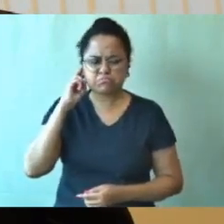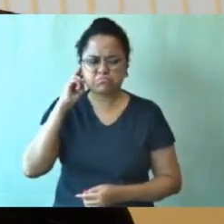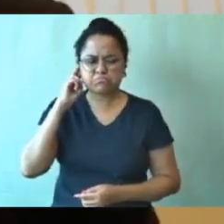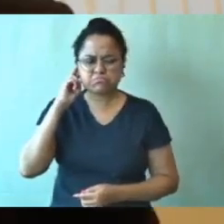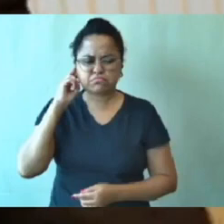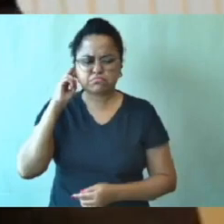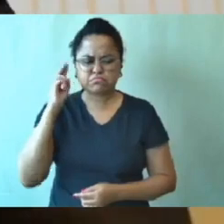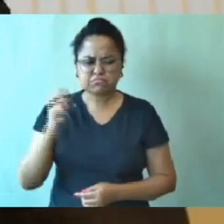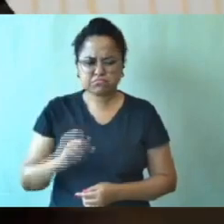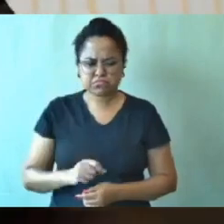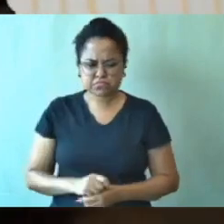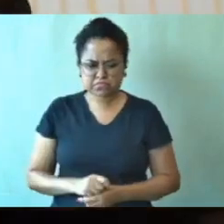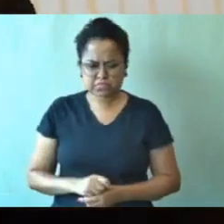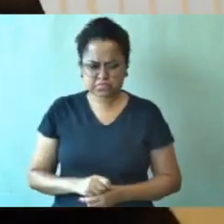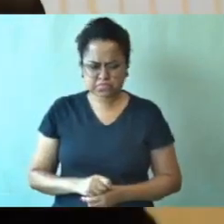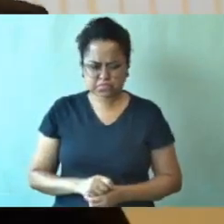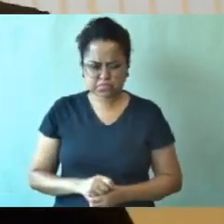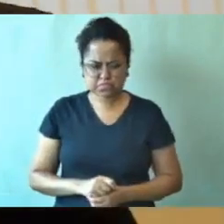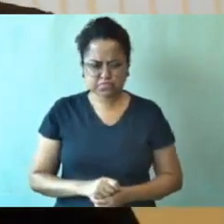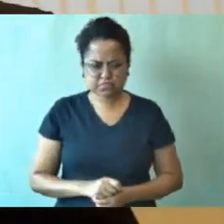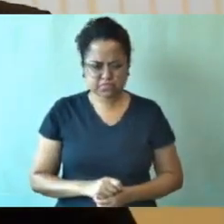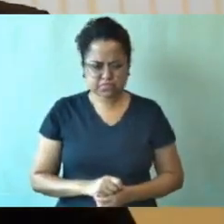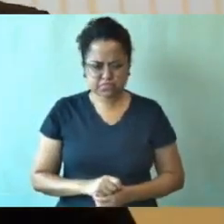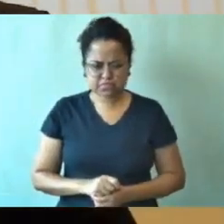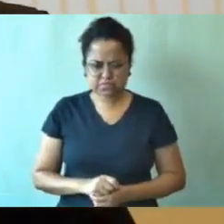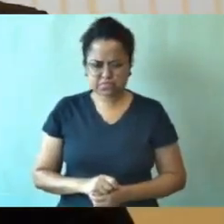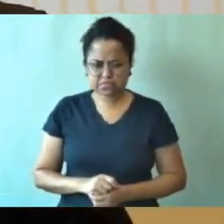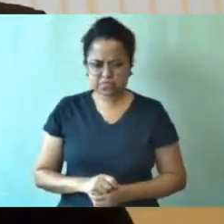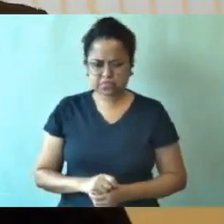gente? Oi, está ouvindo, vereador? Agora voltou.